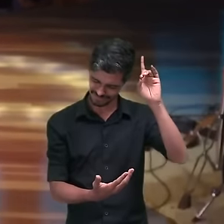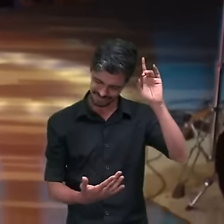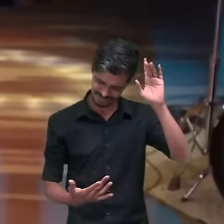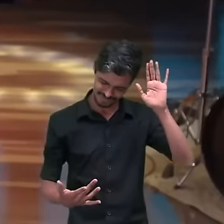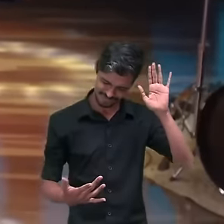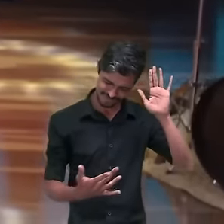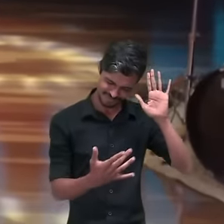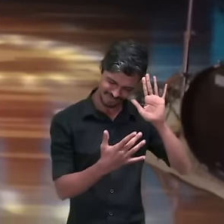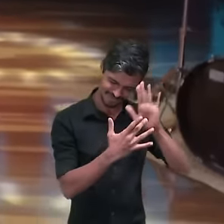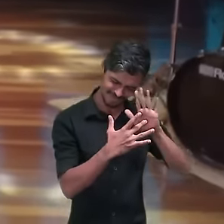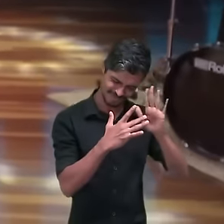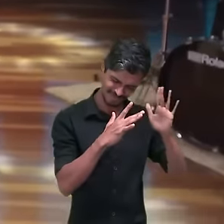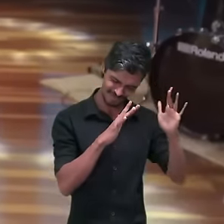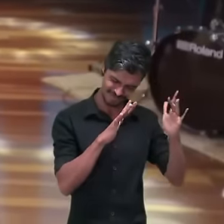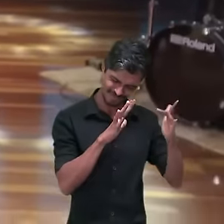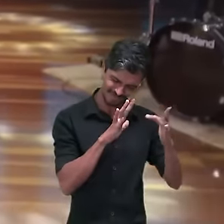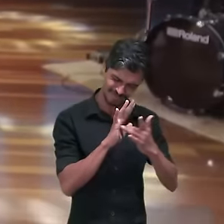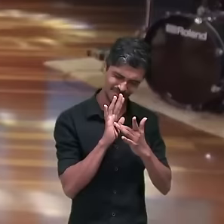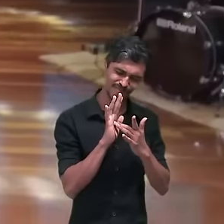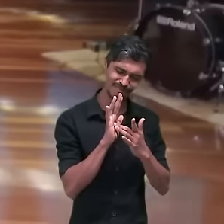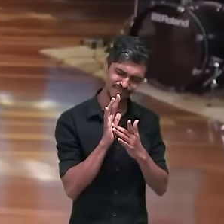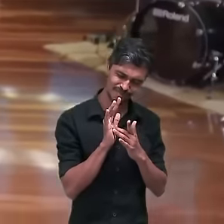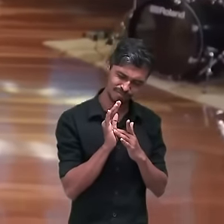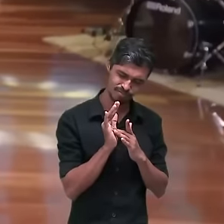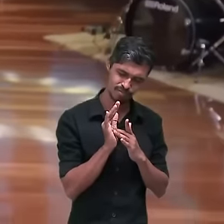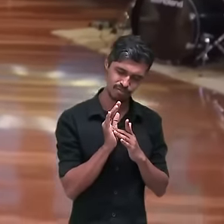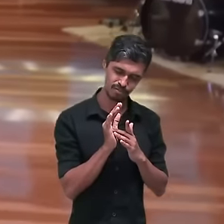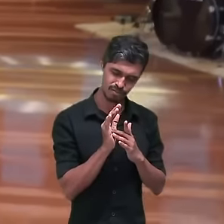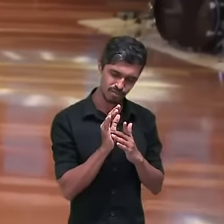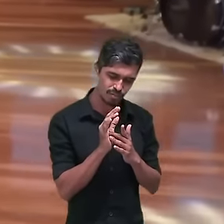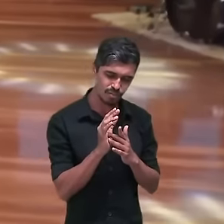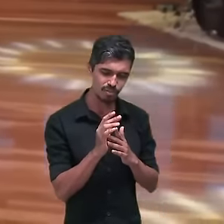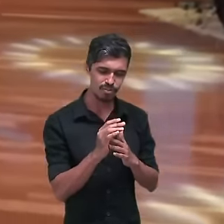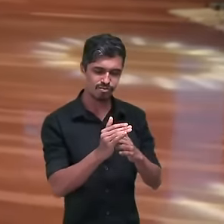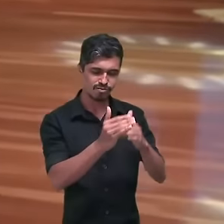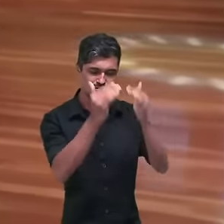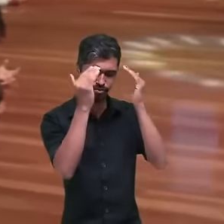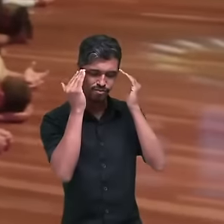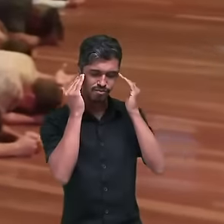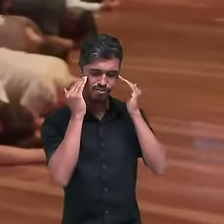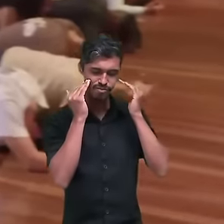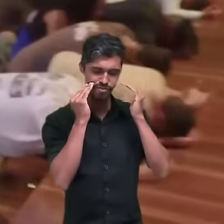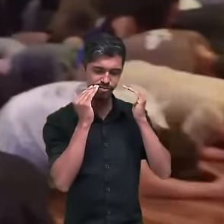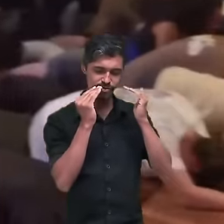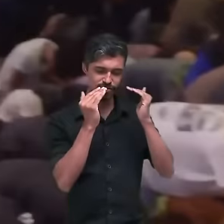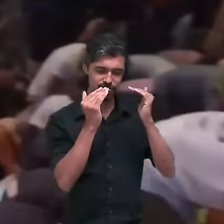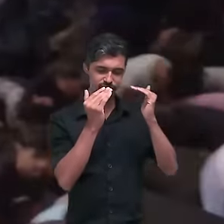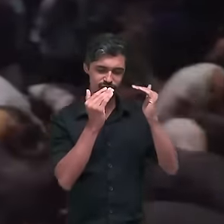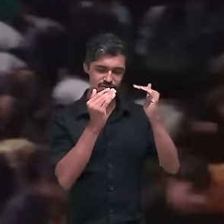rei, Jesus, e a honra, a